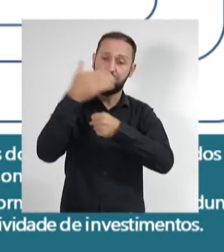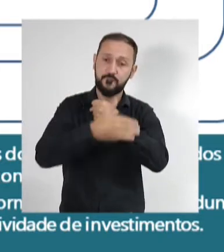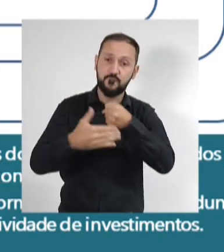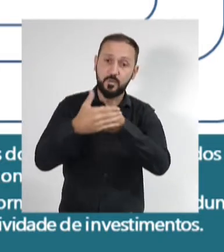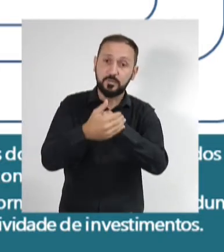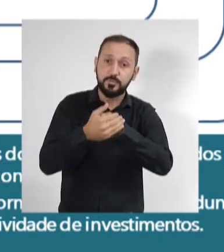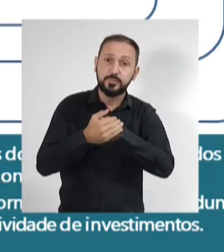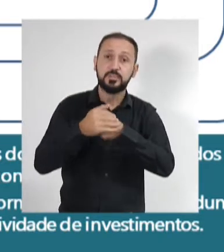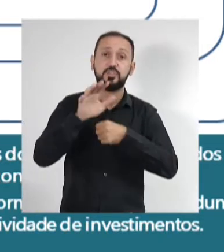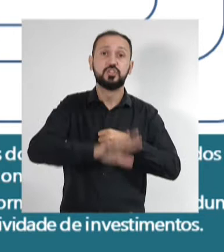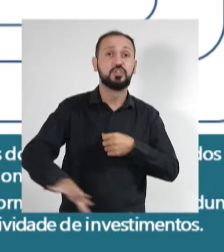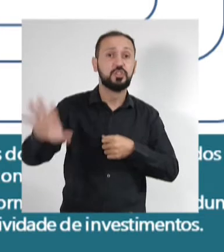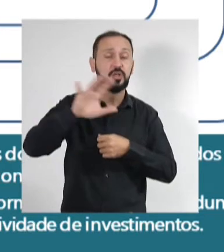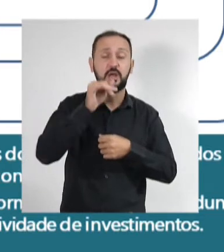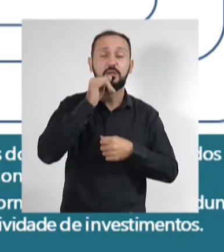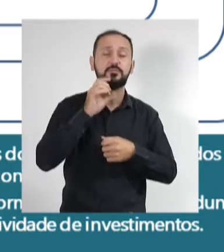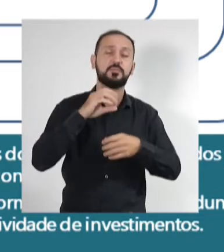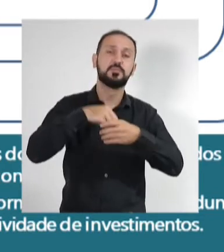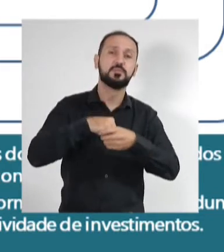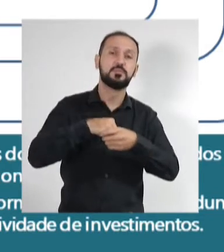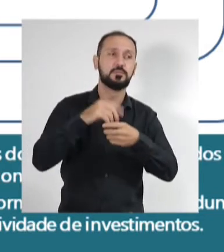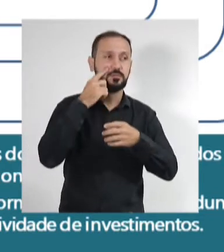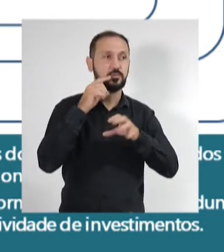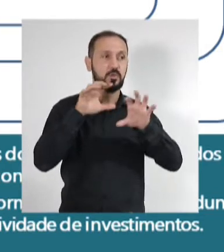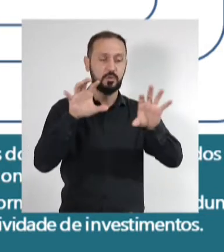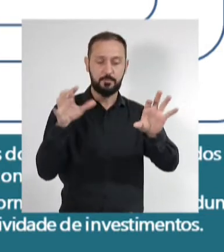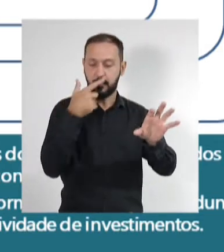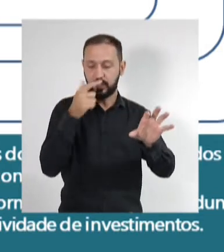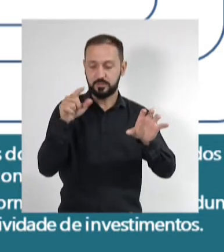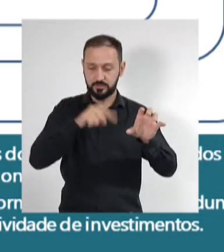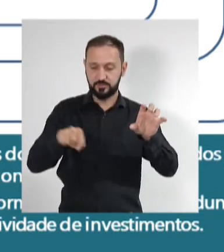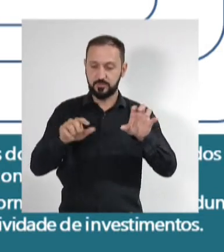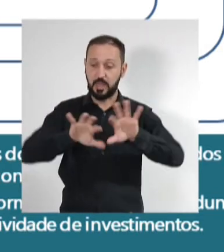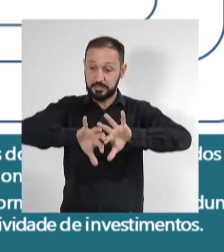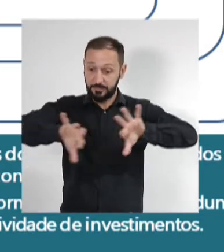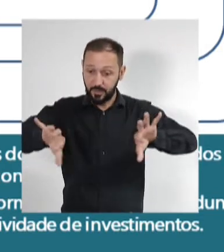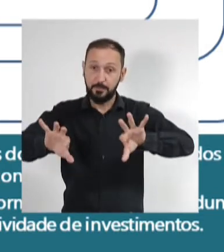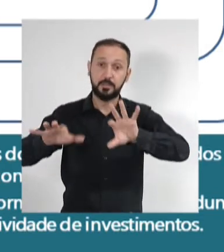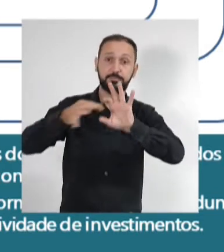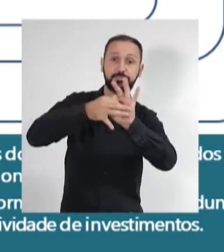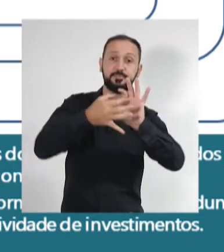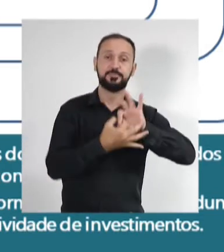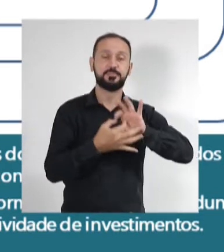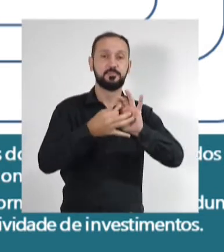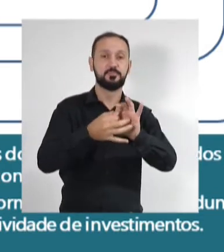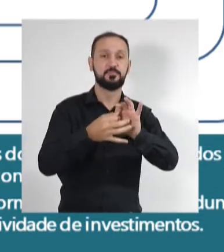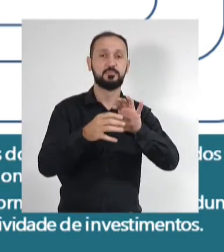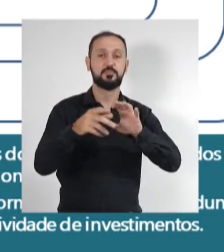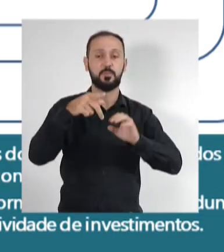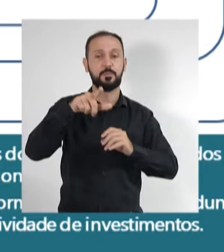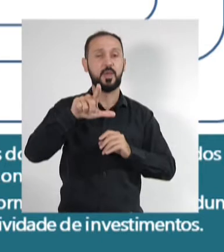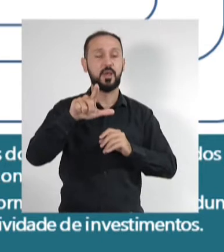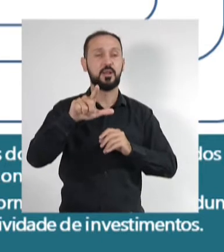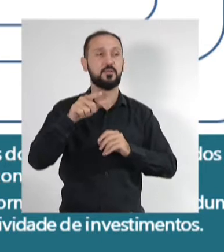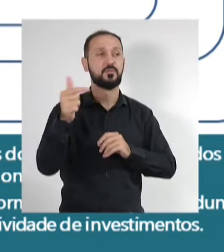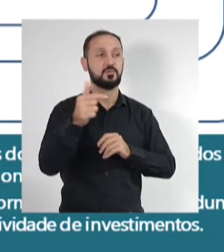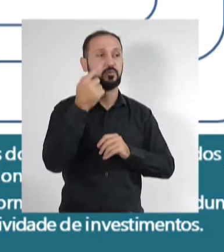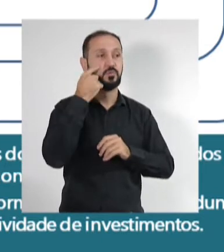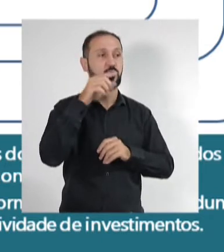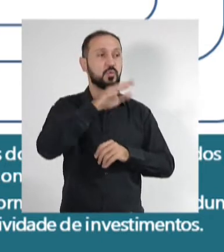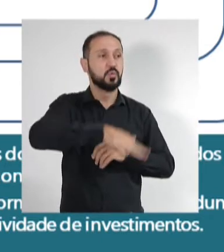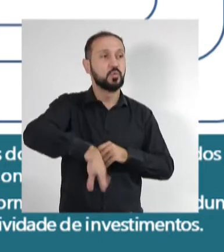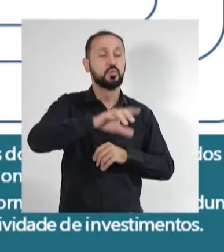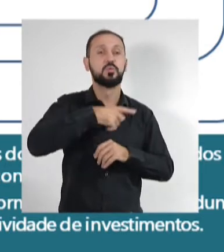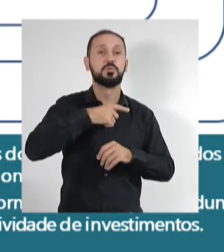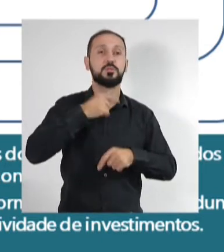Defesa do Consumidor em círculos concêntricos e secantes ao mesmo tempo, e o PL 29 lá no meio. Então, assim, tudo aquilo que